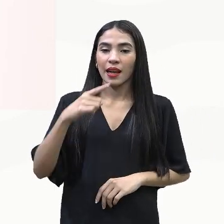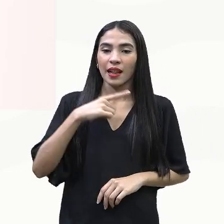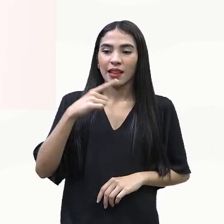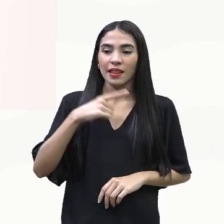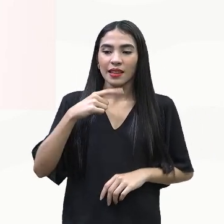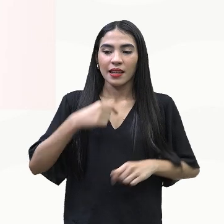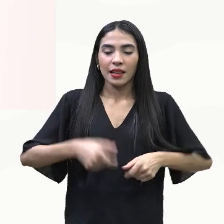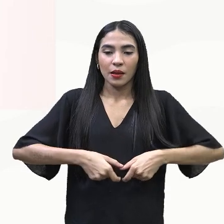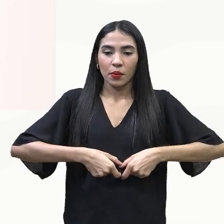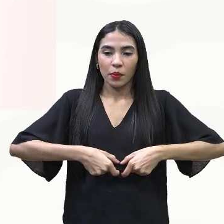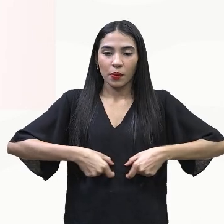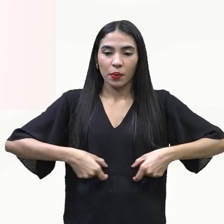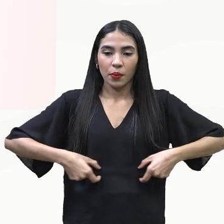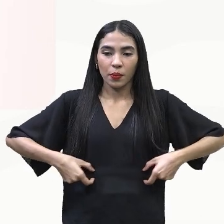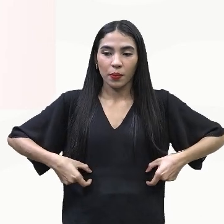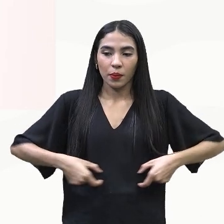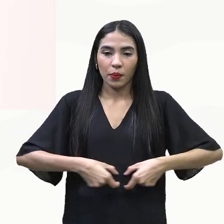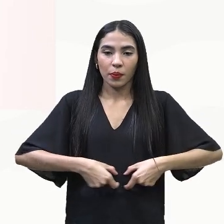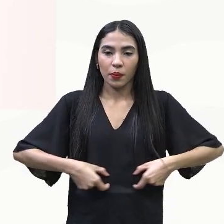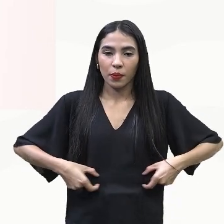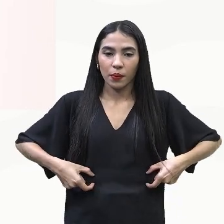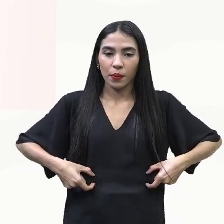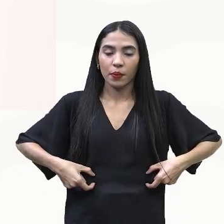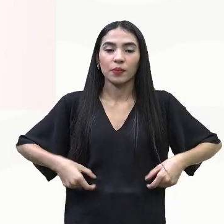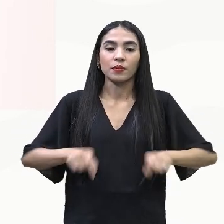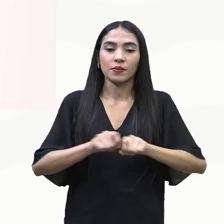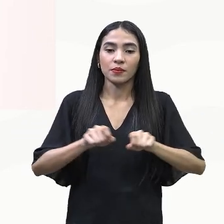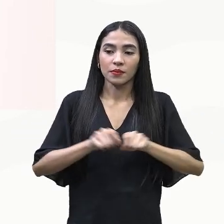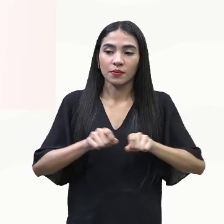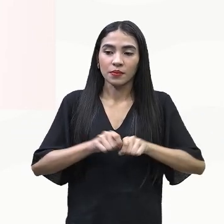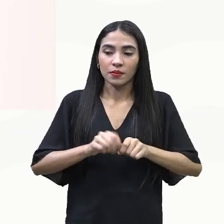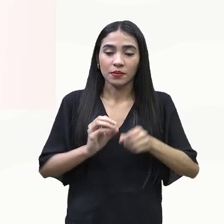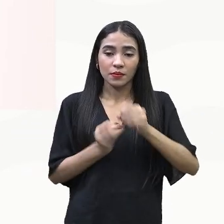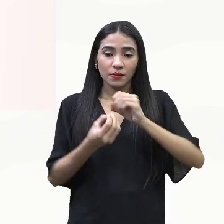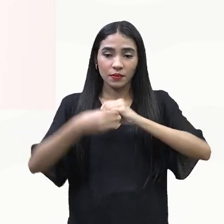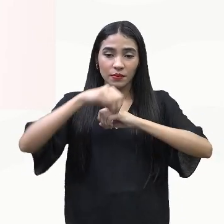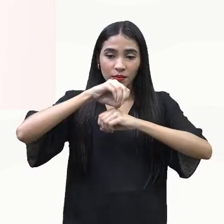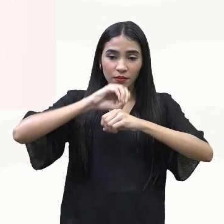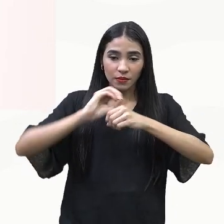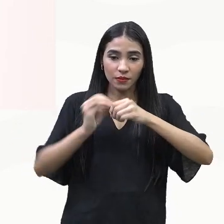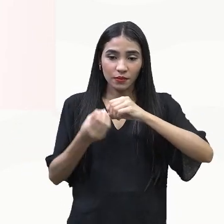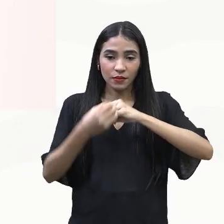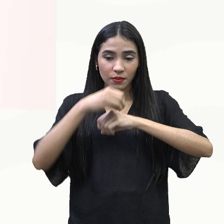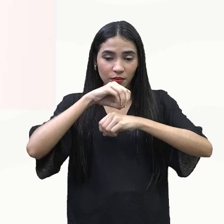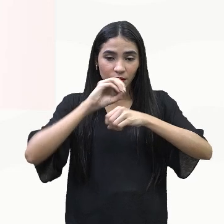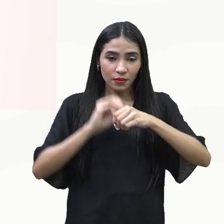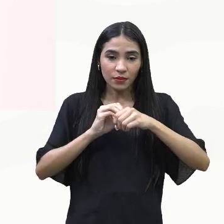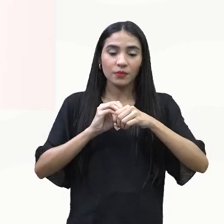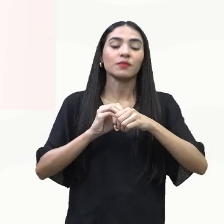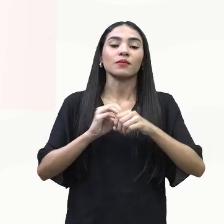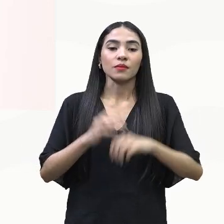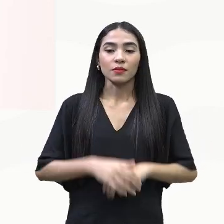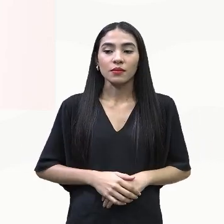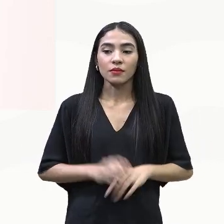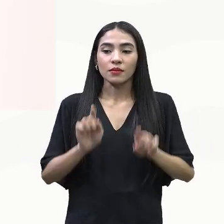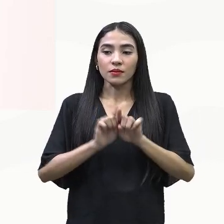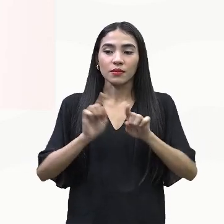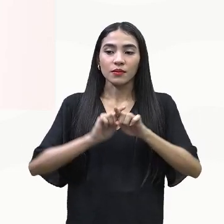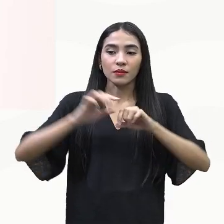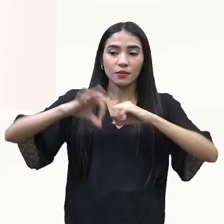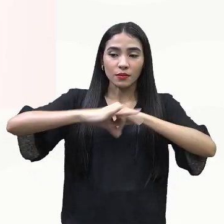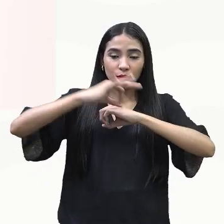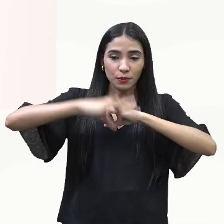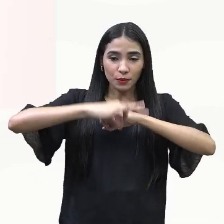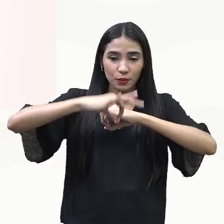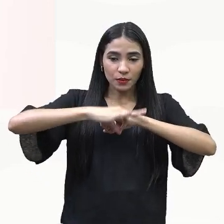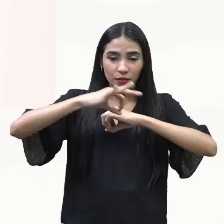de falópios, né? A produção de ovário, certo? A vagina como um todo. Aqui no do homem, nós temos